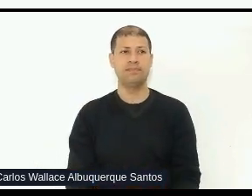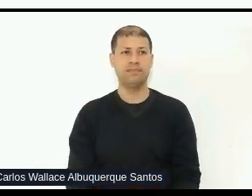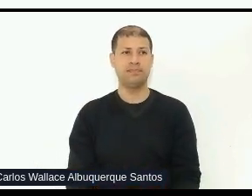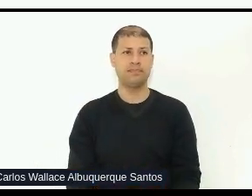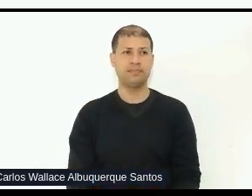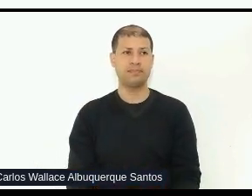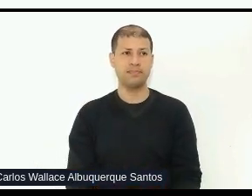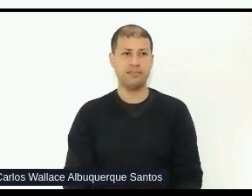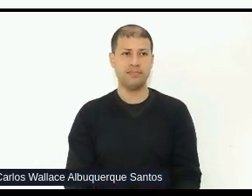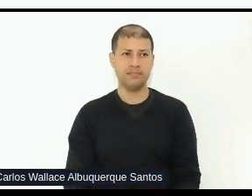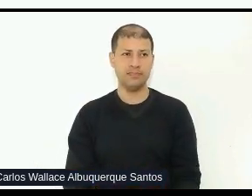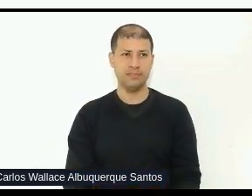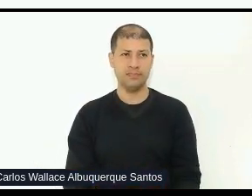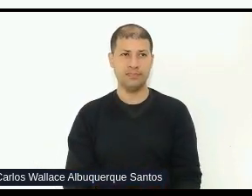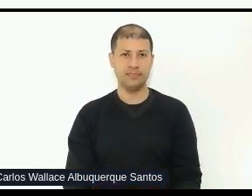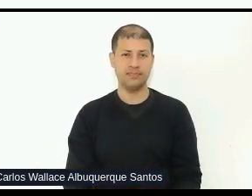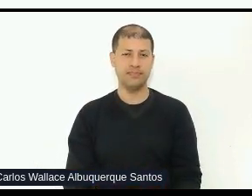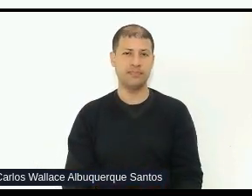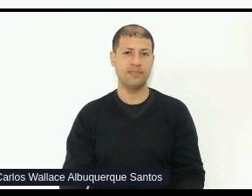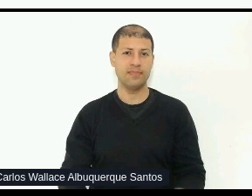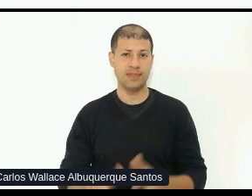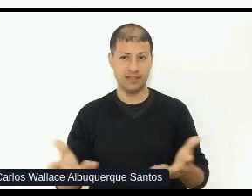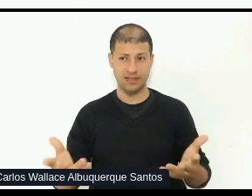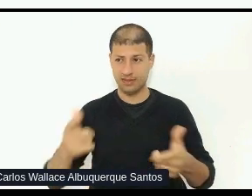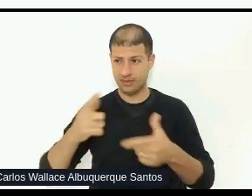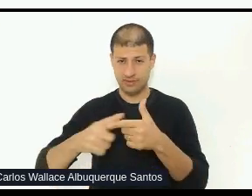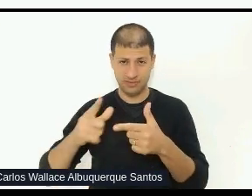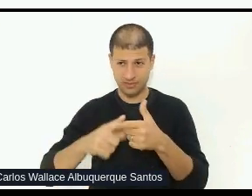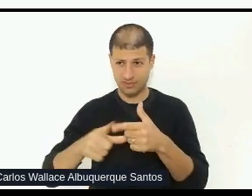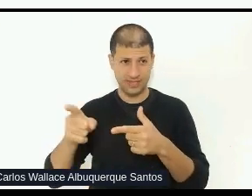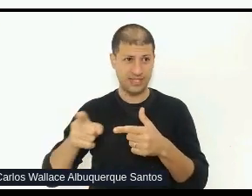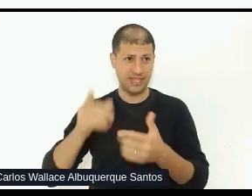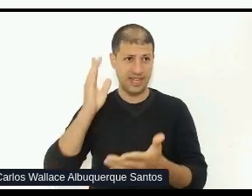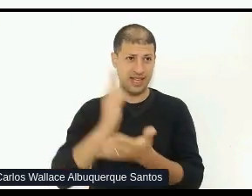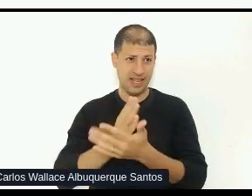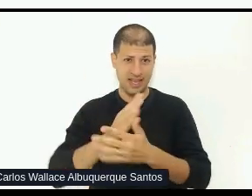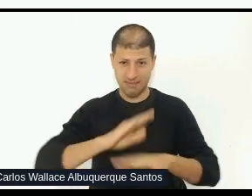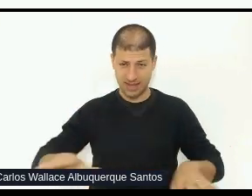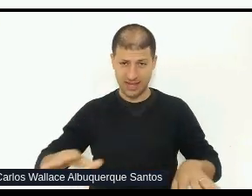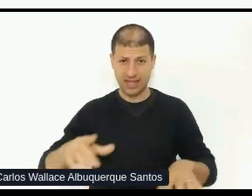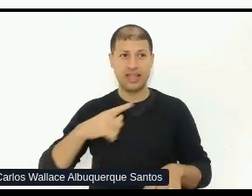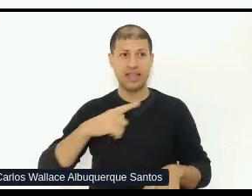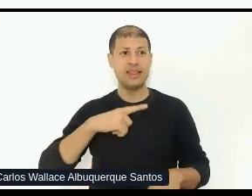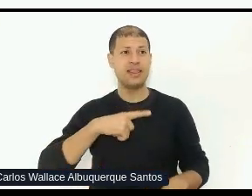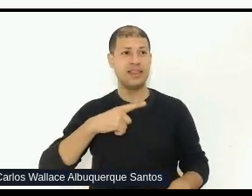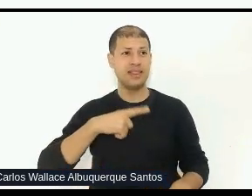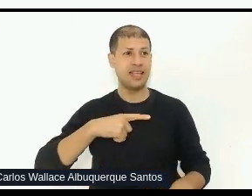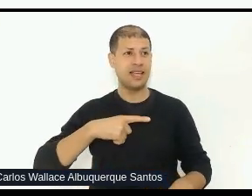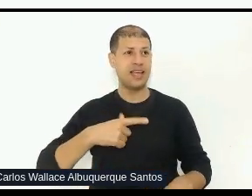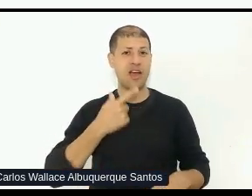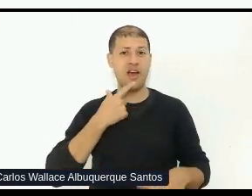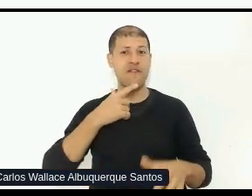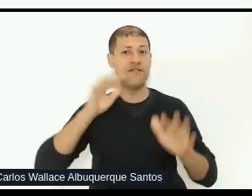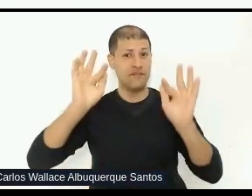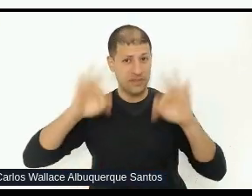Então, para acabar com isso, nós temos umas palavras finais.